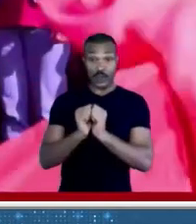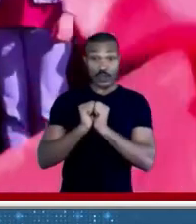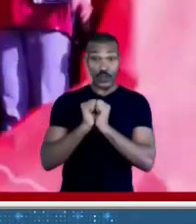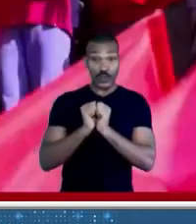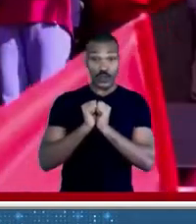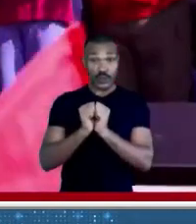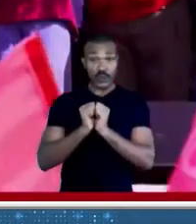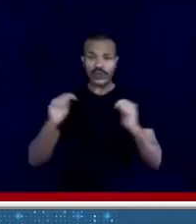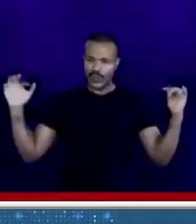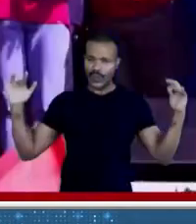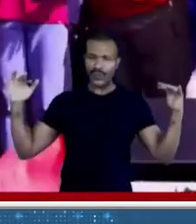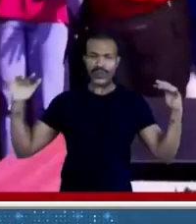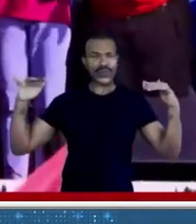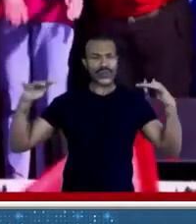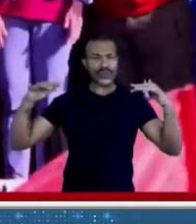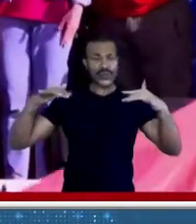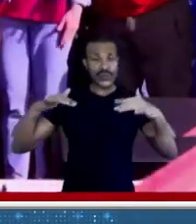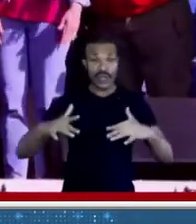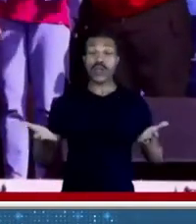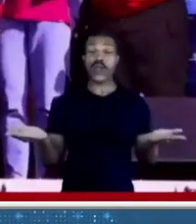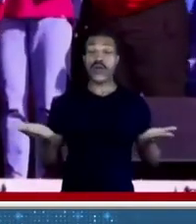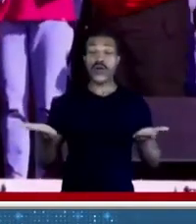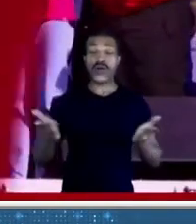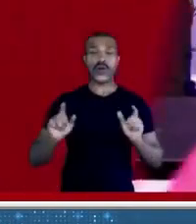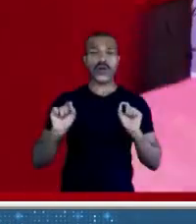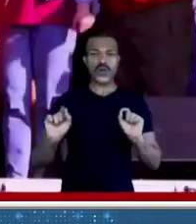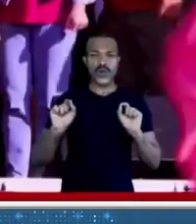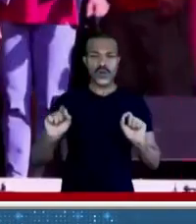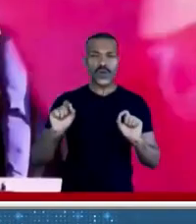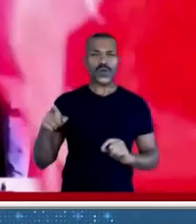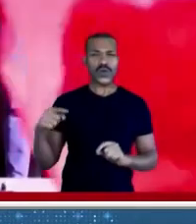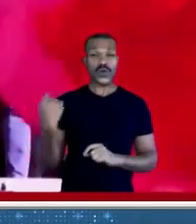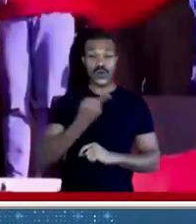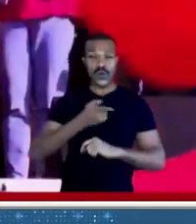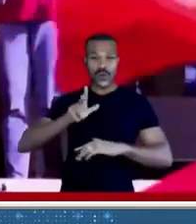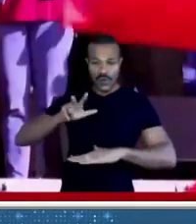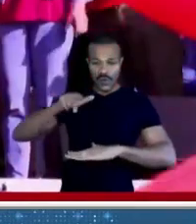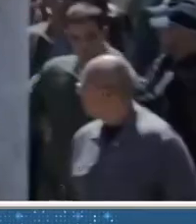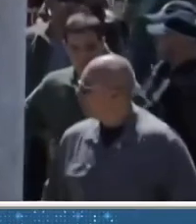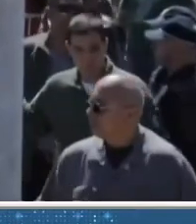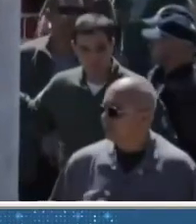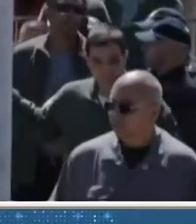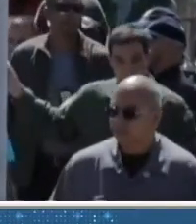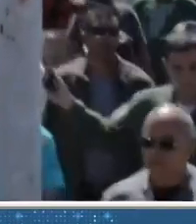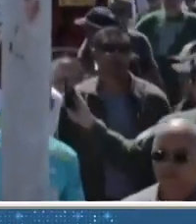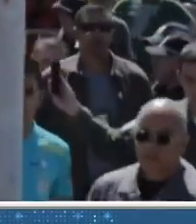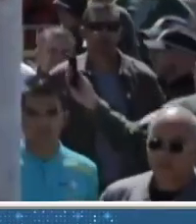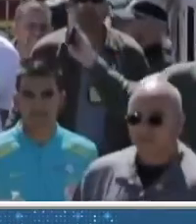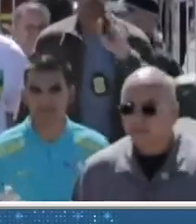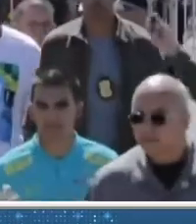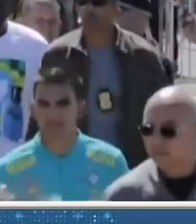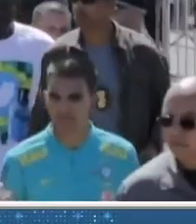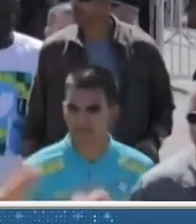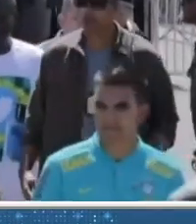têm também necessidade de conhecer as propostas, que até agora também os candidatos já registraram os